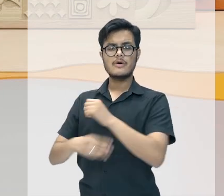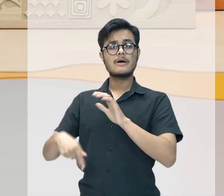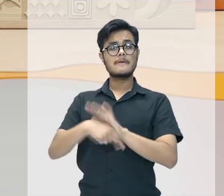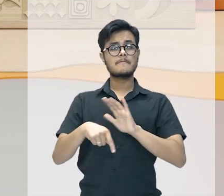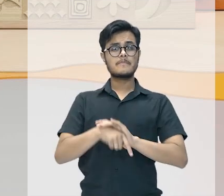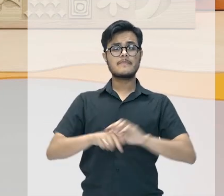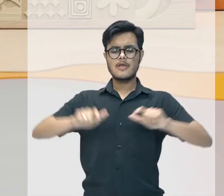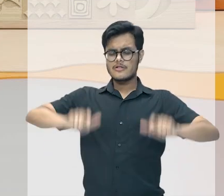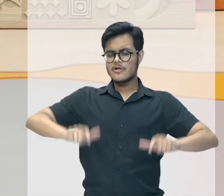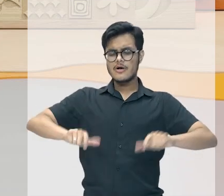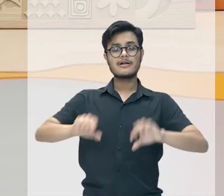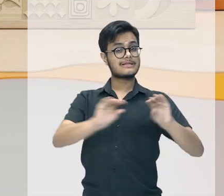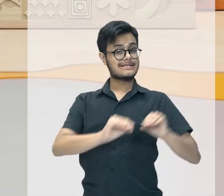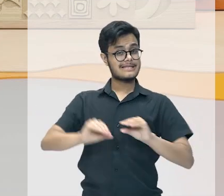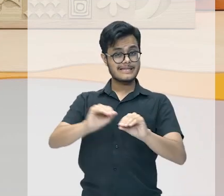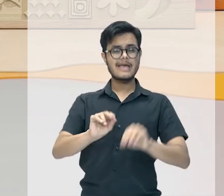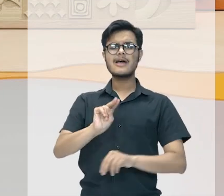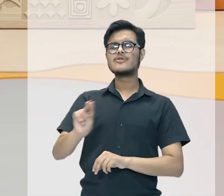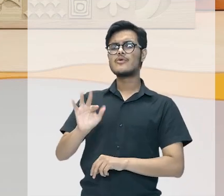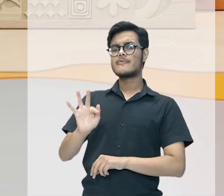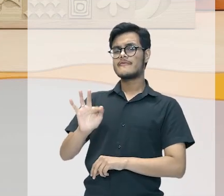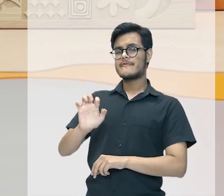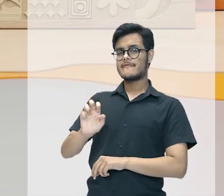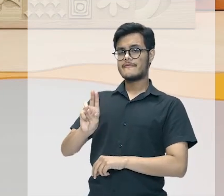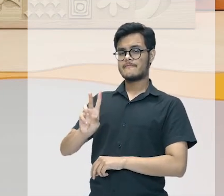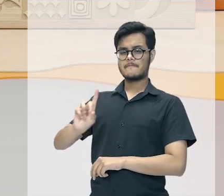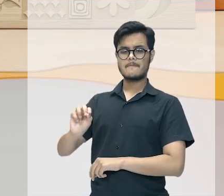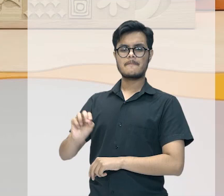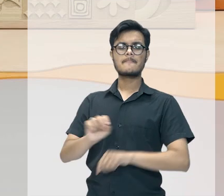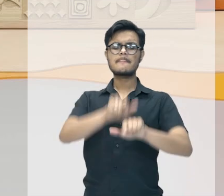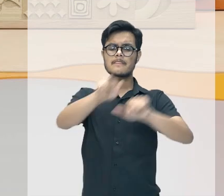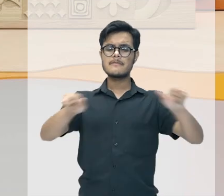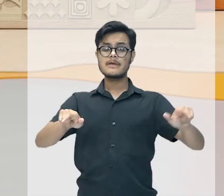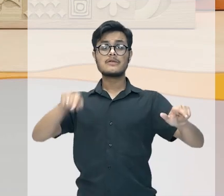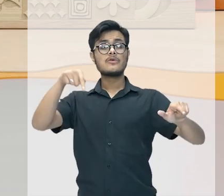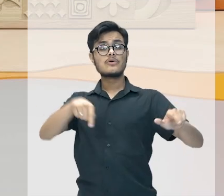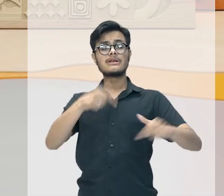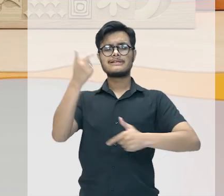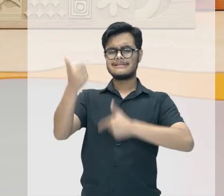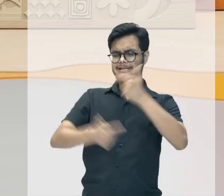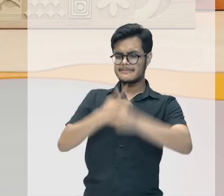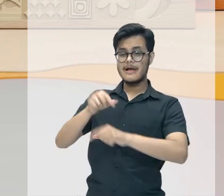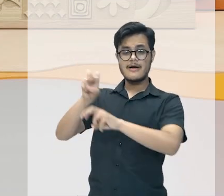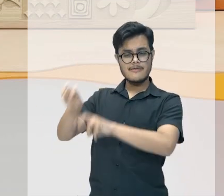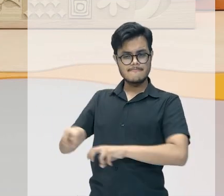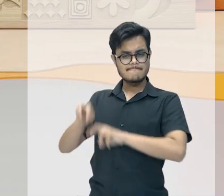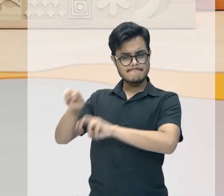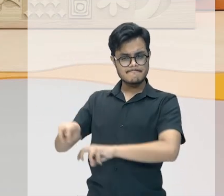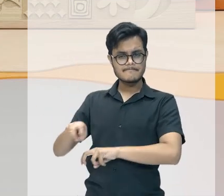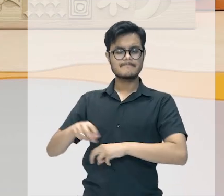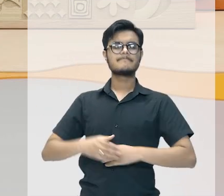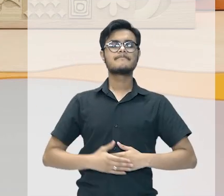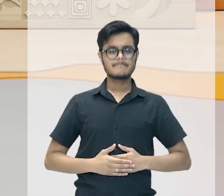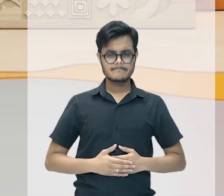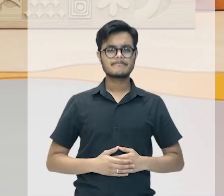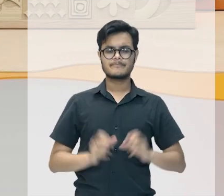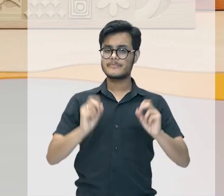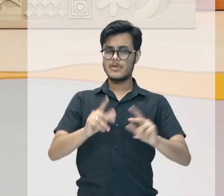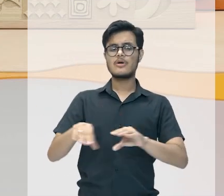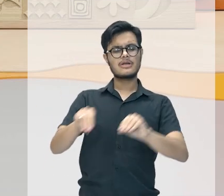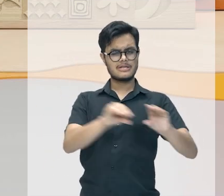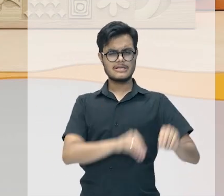feudo. E a gente tem aí a maioria da população que eram, então, camponeses, tá? Que, claro, vão trabalhar, então, nas terras